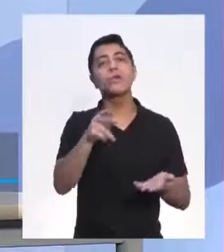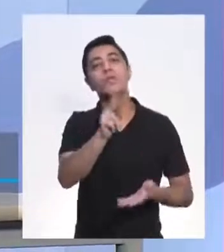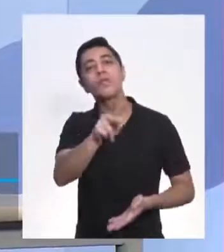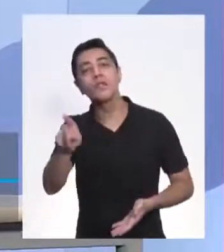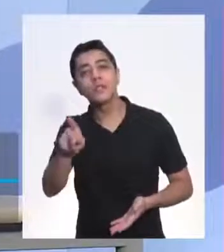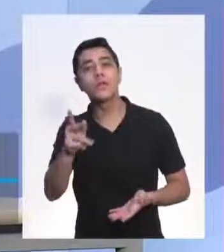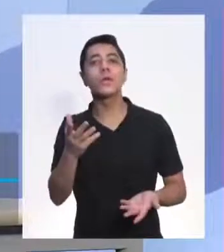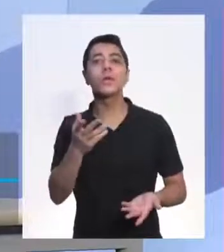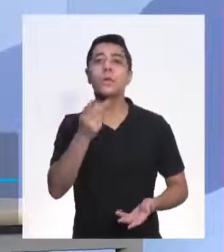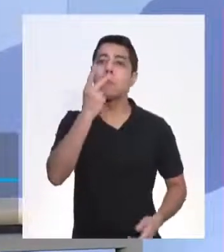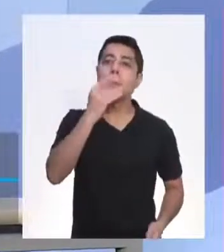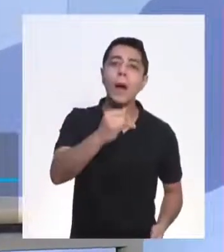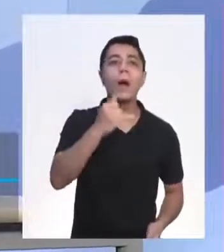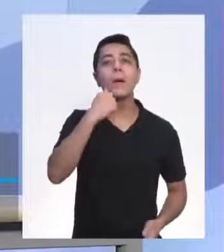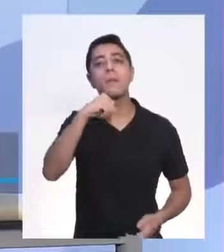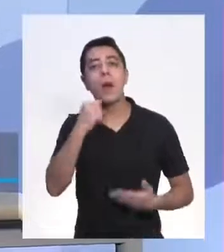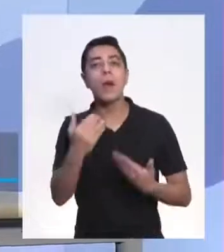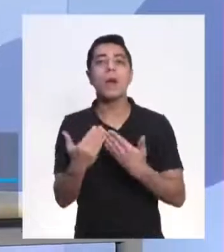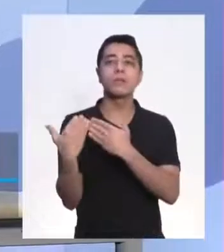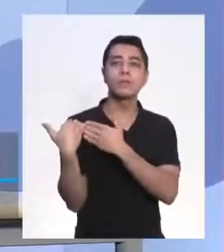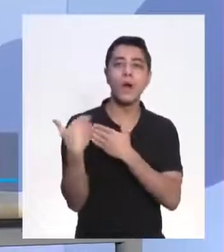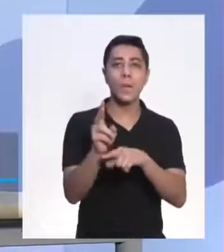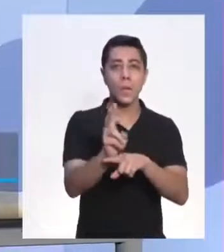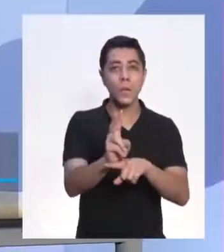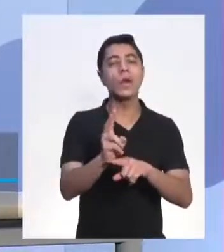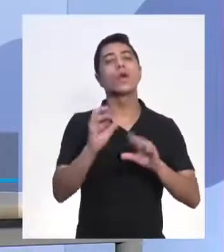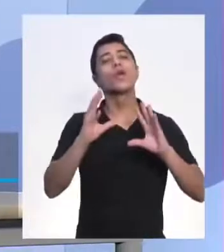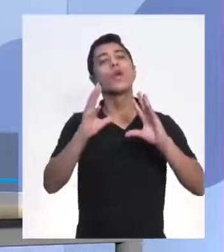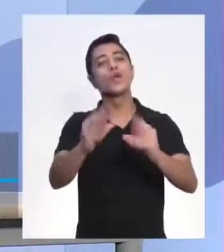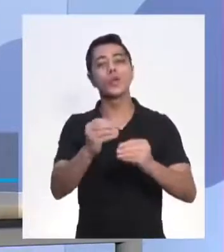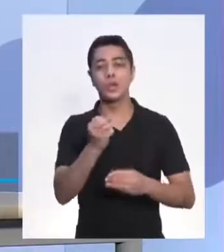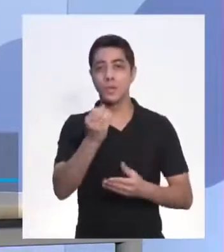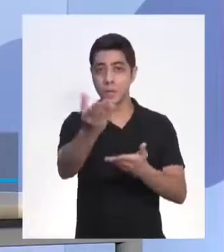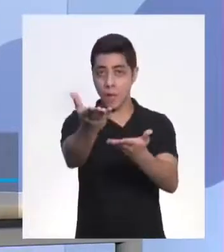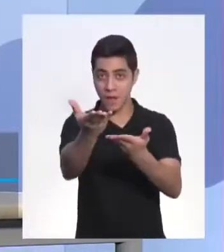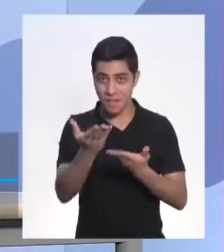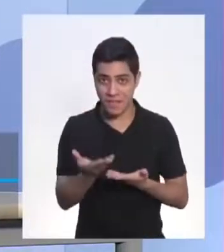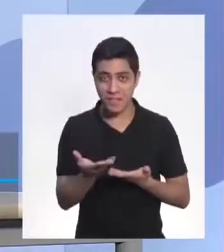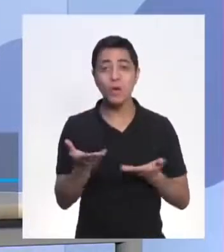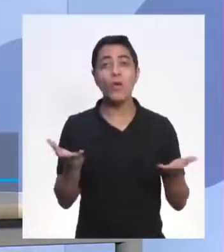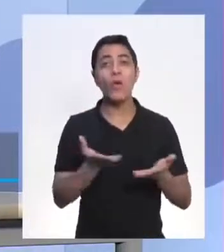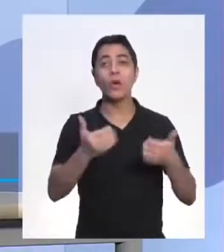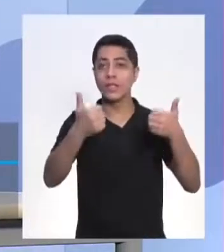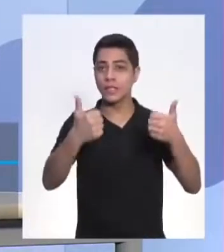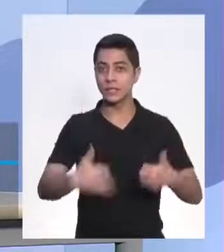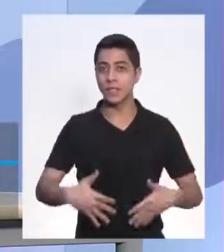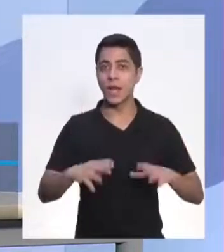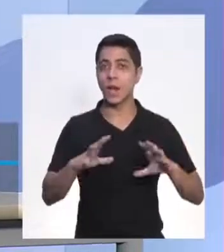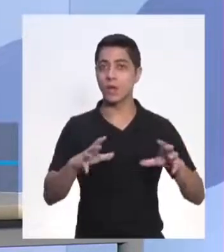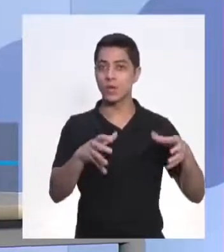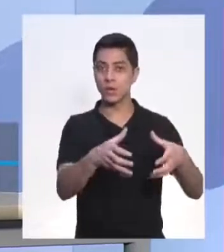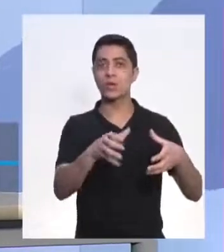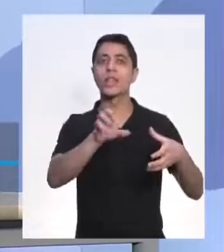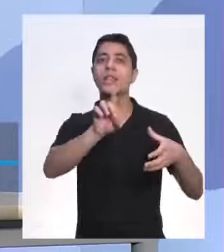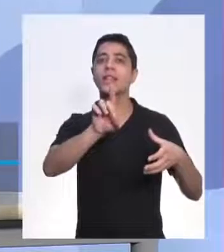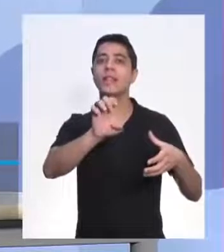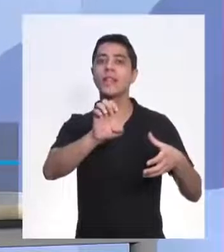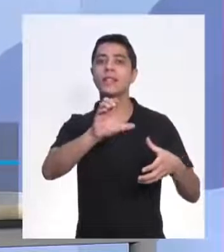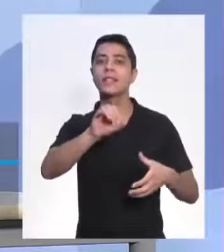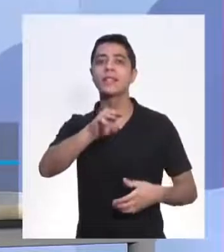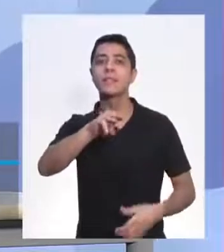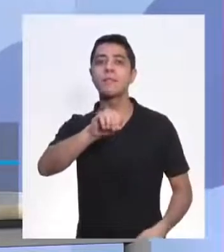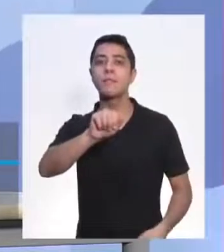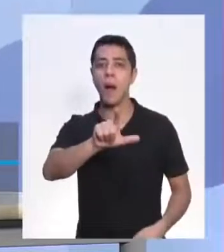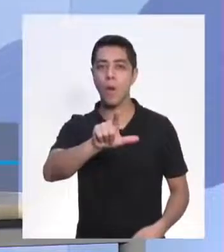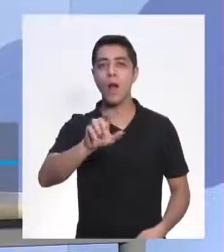nossas aulas. Sejam bem-vindos e hoje a gente vai falar de decimal exato, hein? Que legal. Será que você lembra o que é um decimal exato?